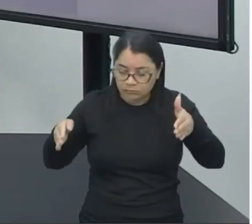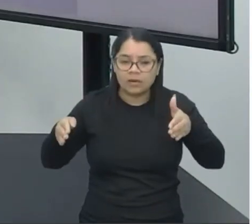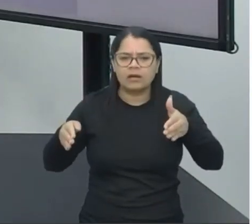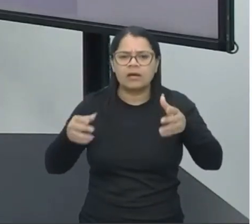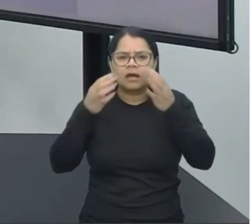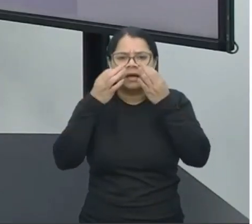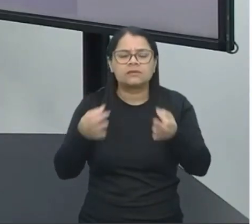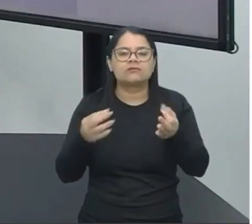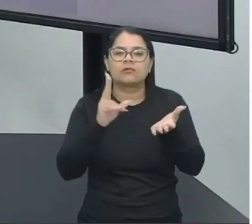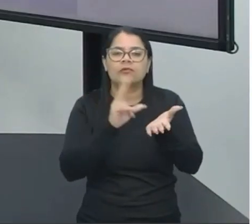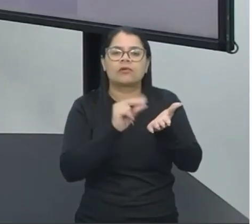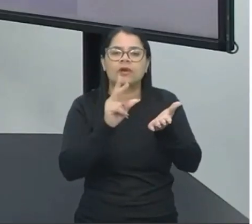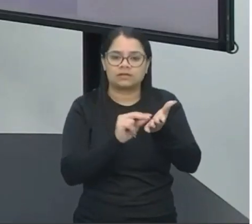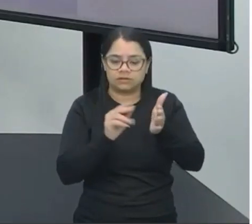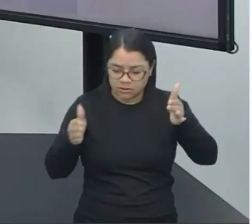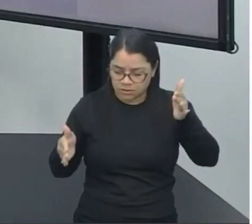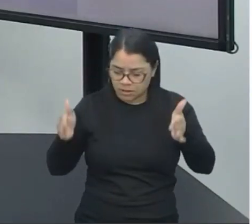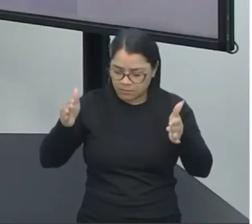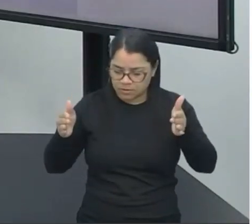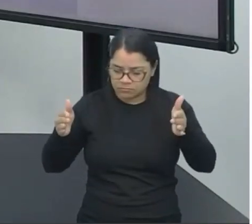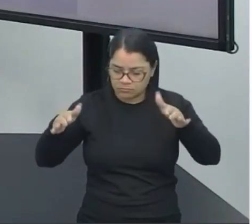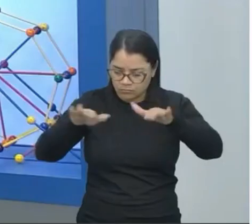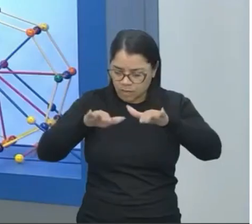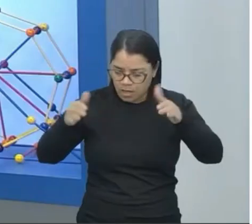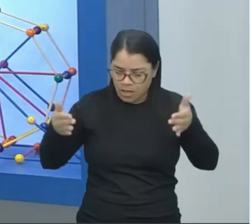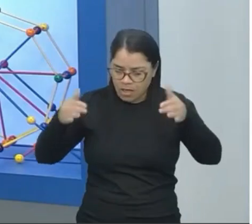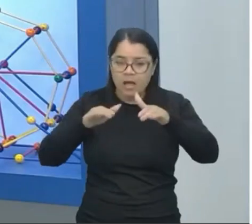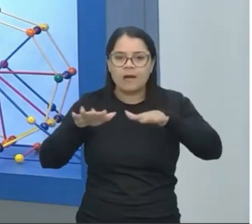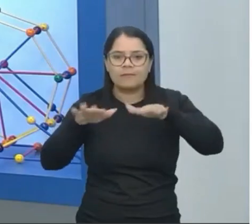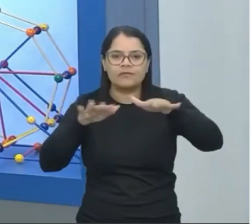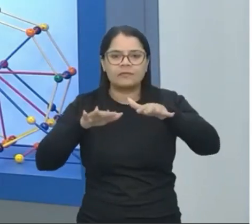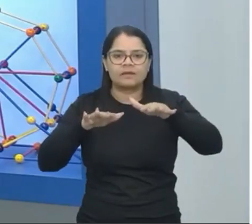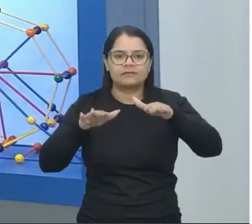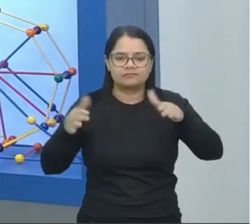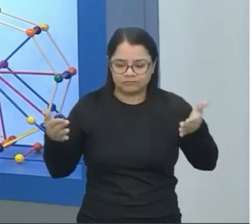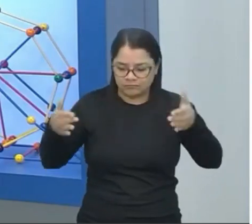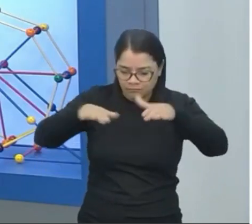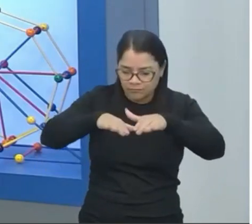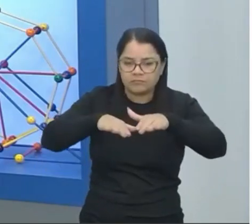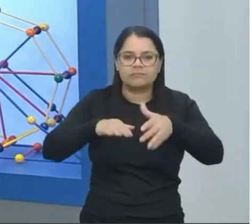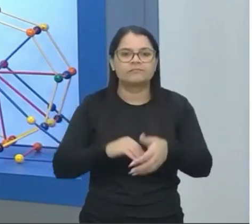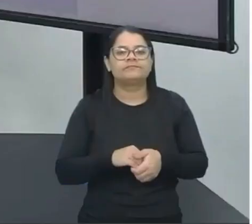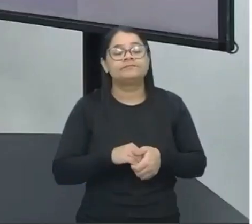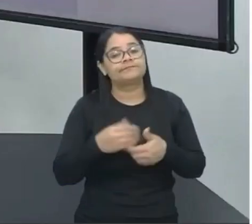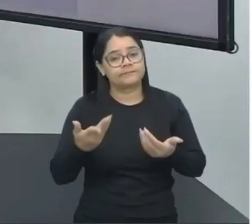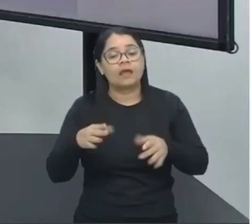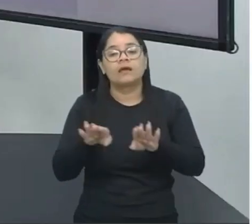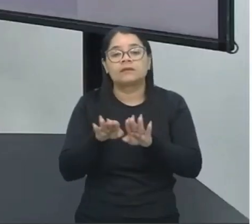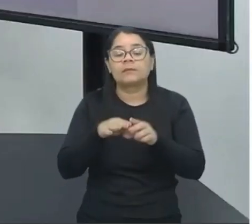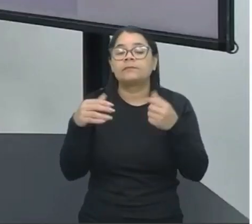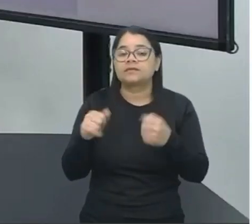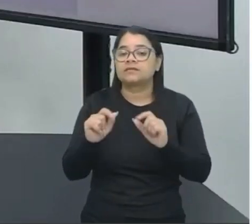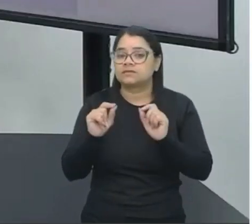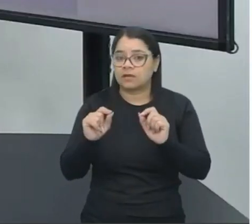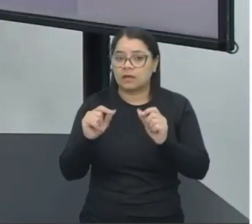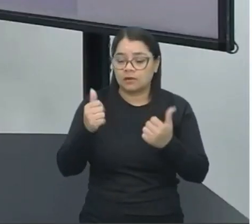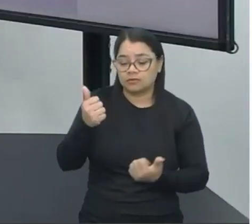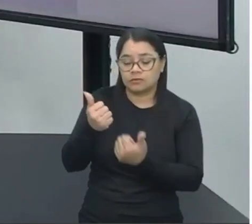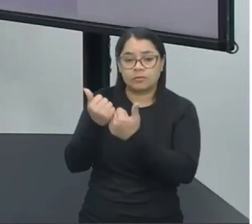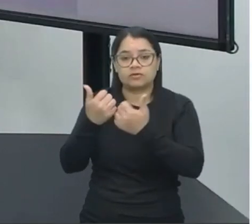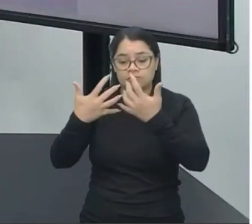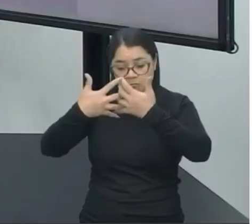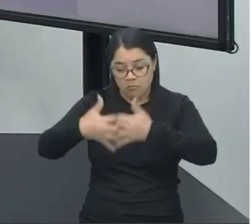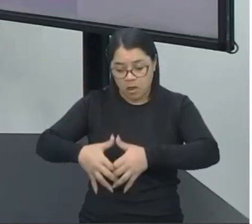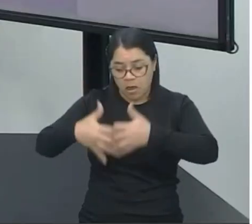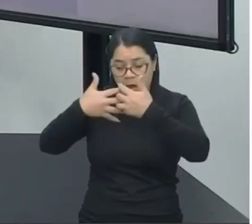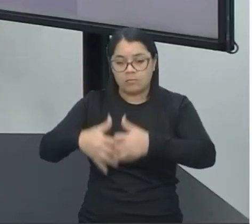em relação à colagem das abas, né? Essas abas é o que vai fazer o movimento da tampa do cofre. Também precisamos fazer o suporte do